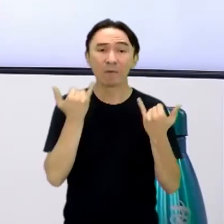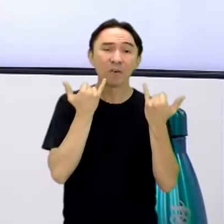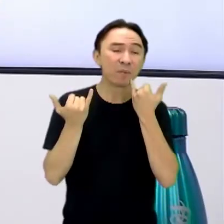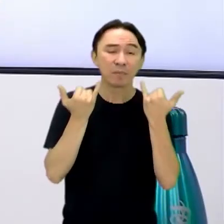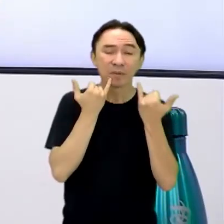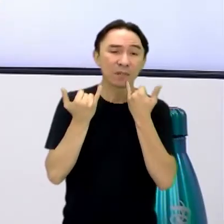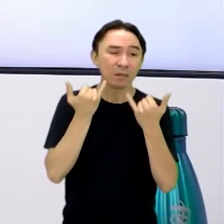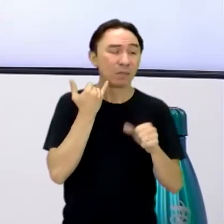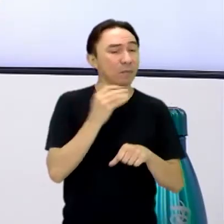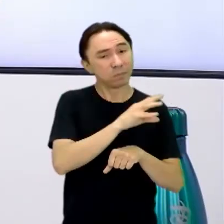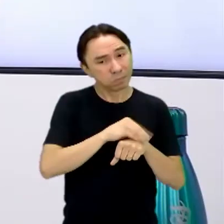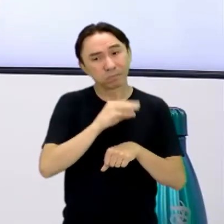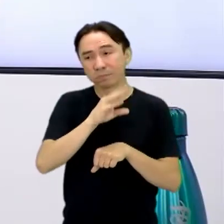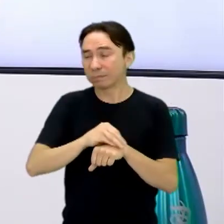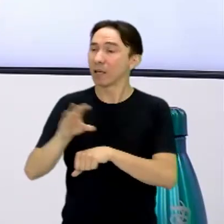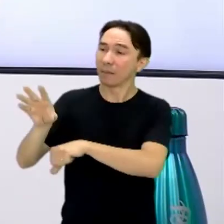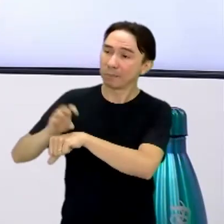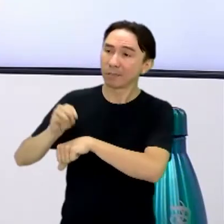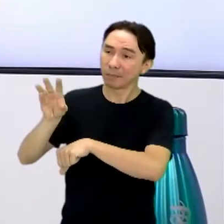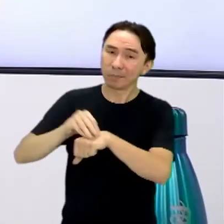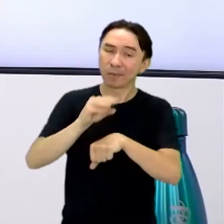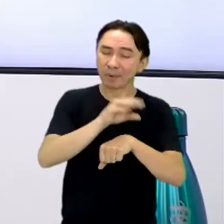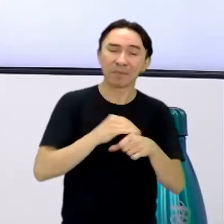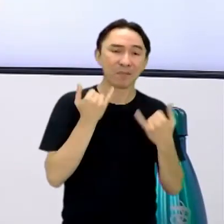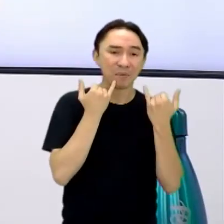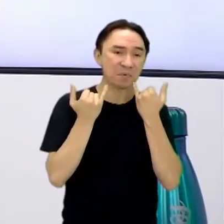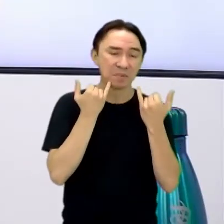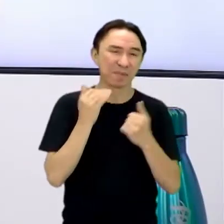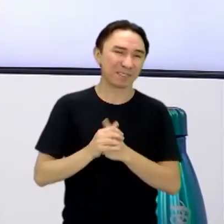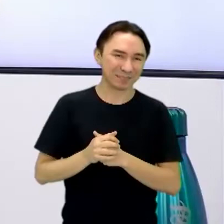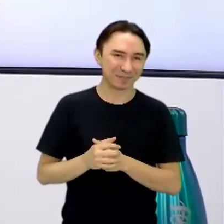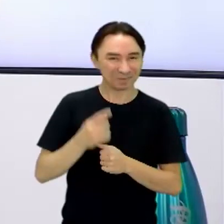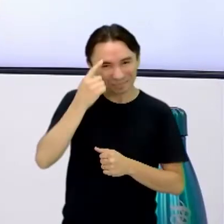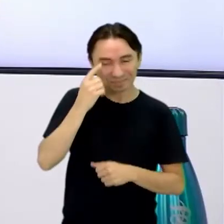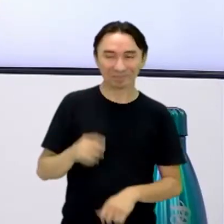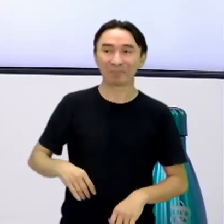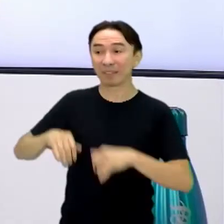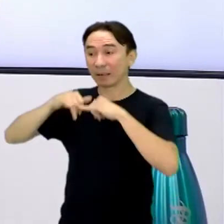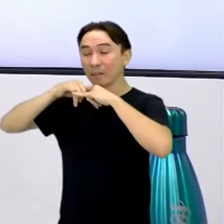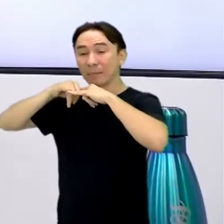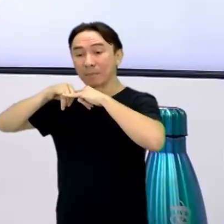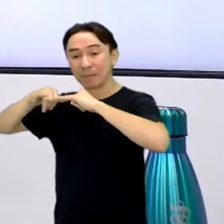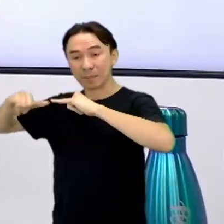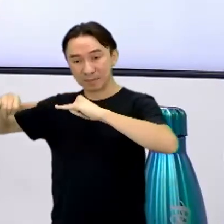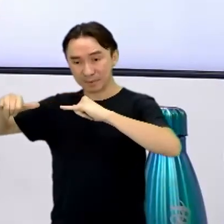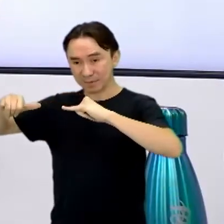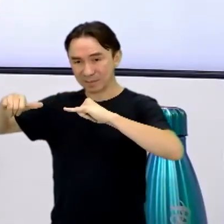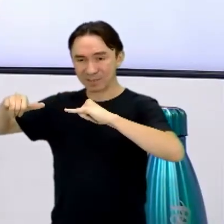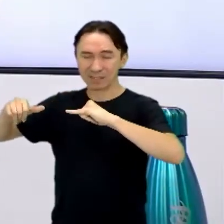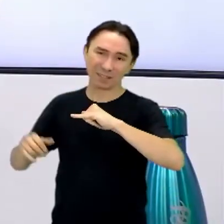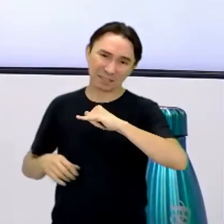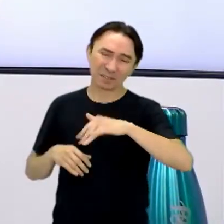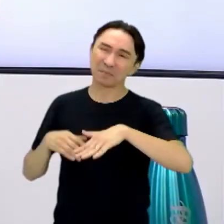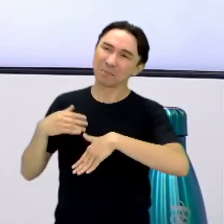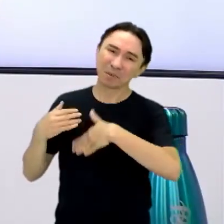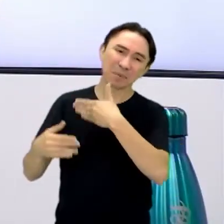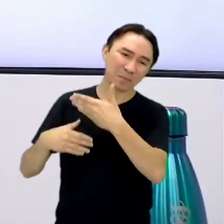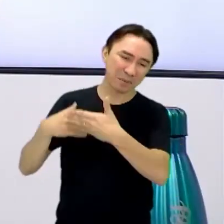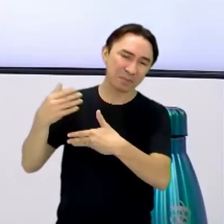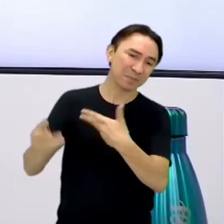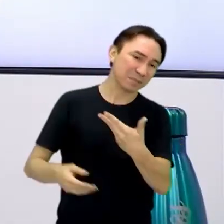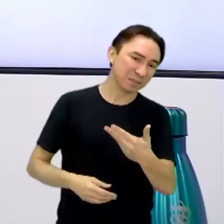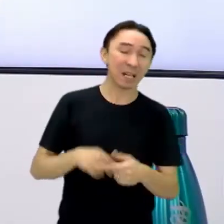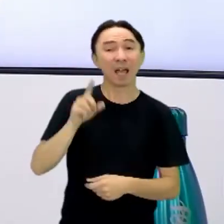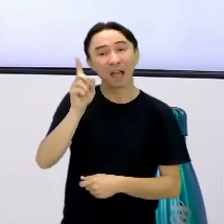informações sobre o assunto. A notícia, como nós comentamos com vocês também, quando passa um tempo, ela serve aí como